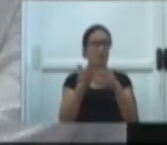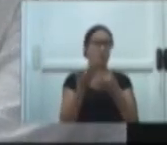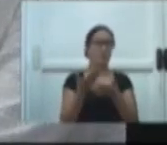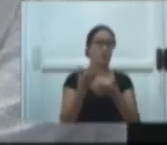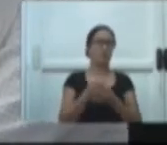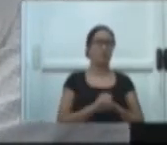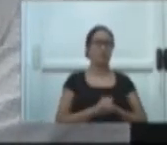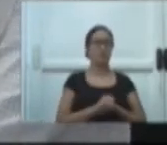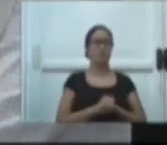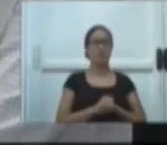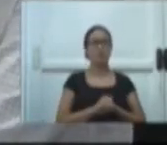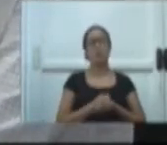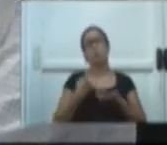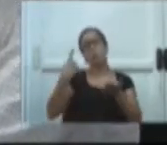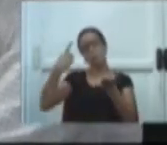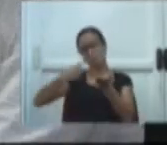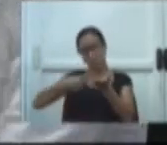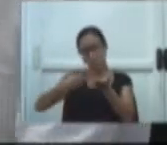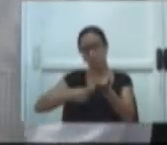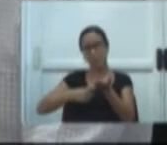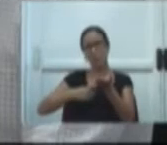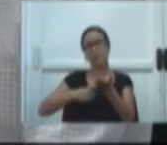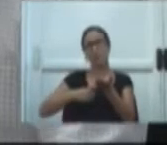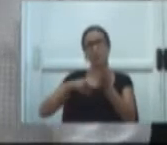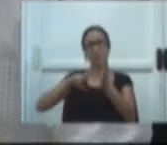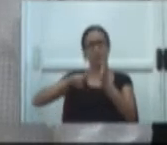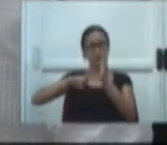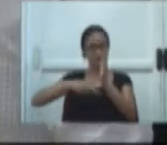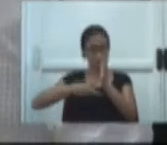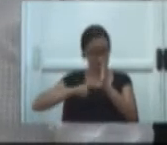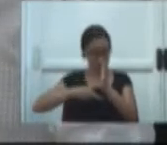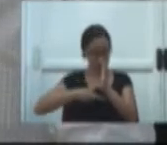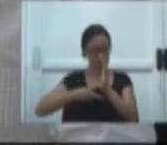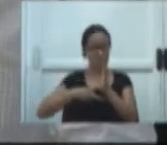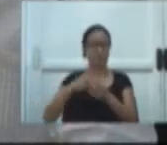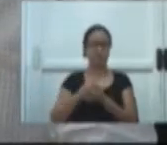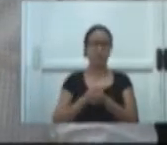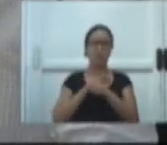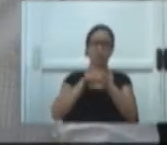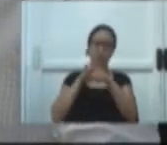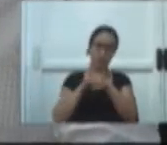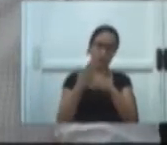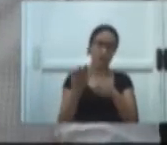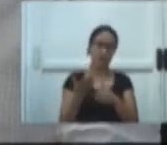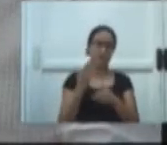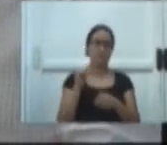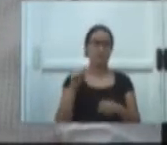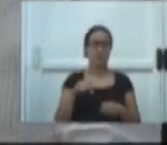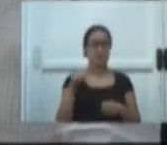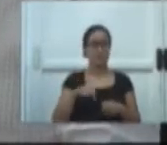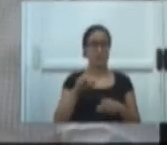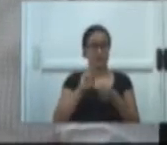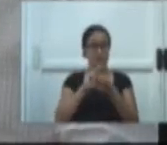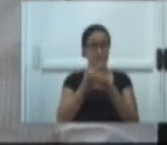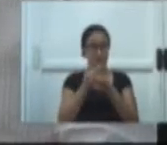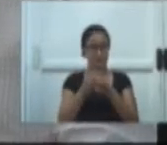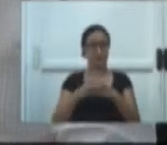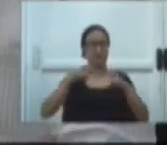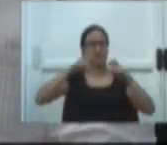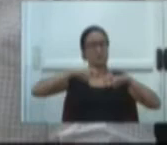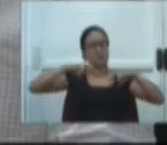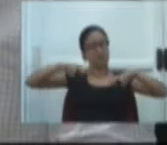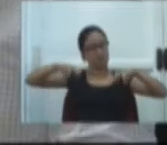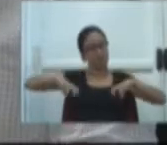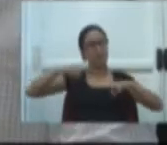melhor dizendo, um acordo entre o sindicato e essa casa, embora sentamos por horas